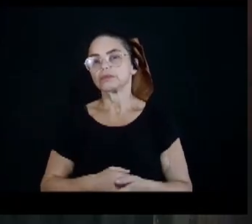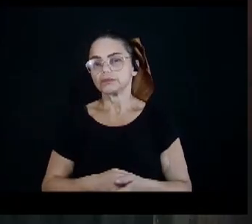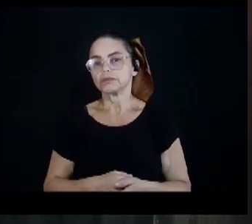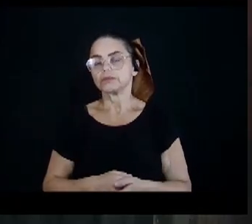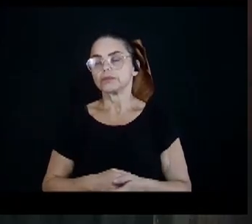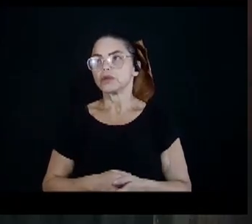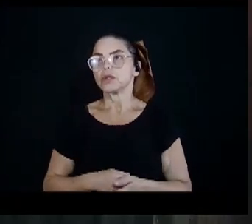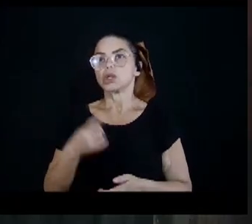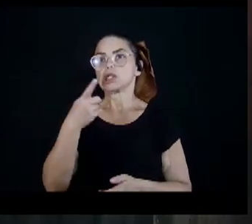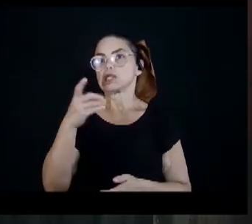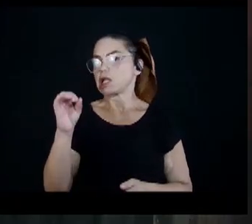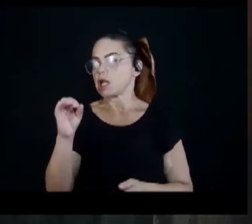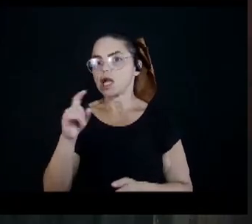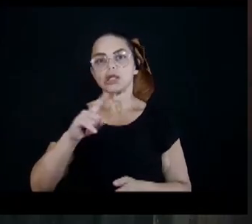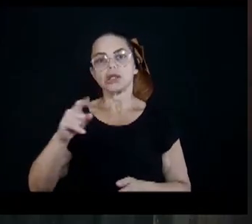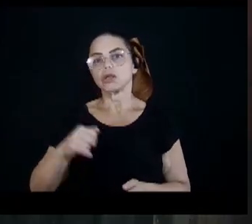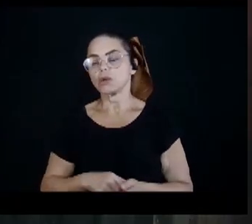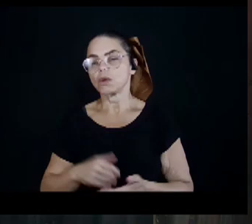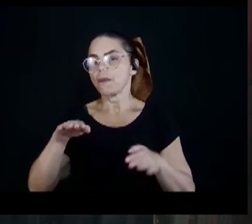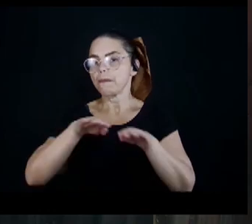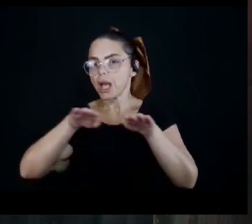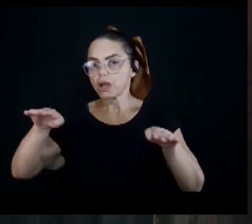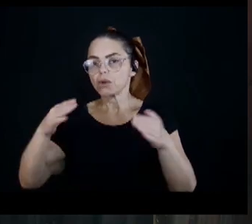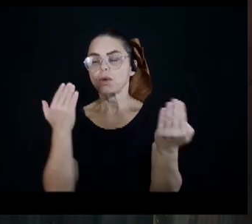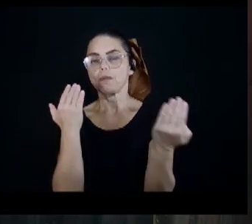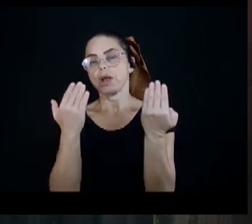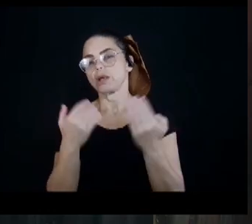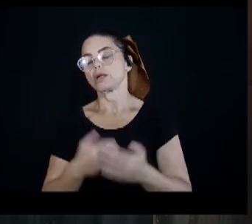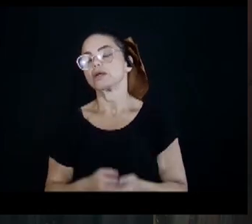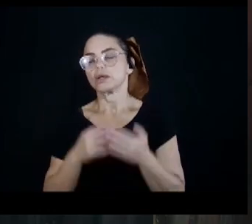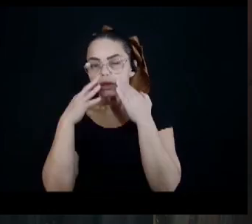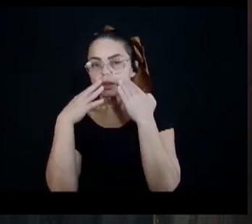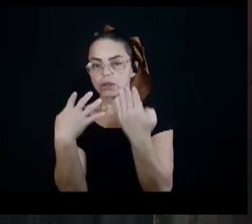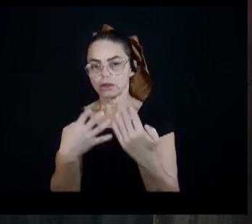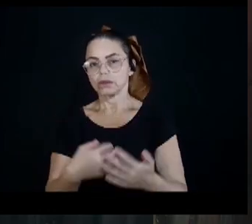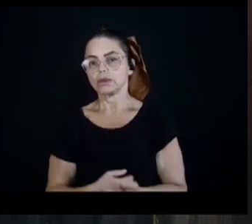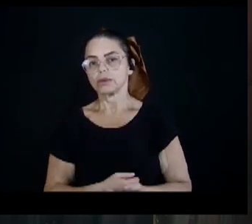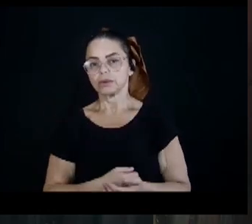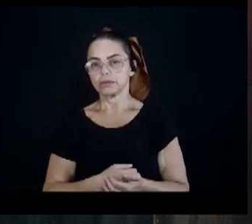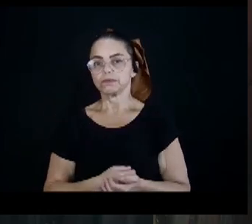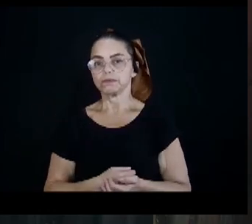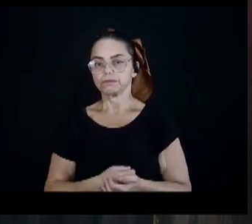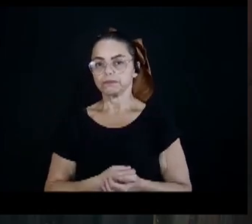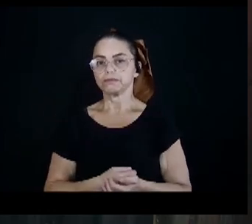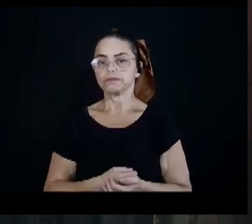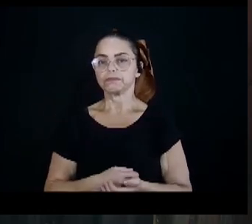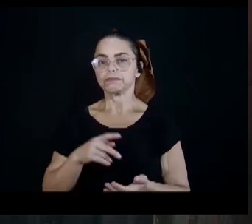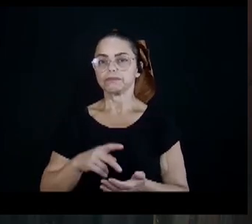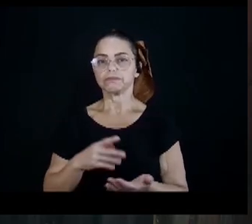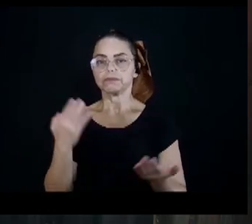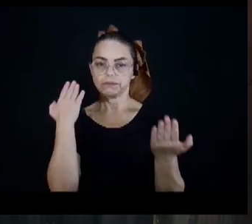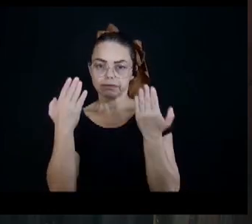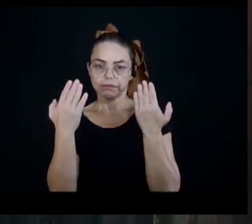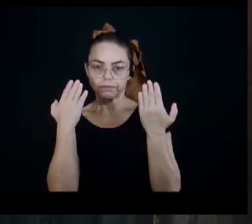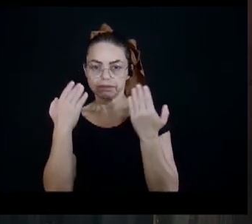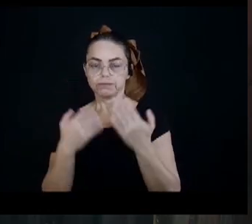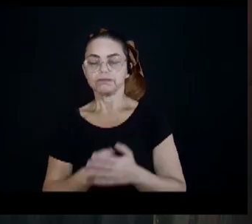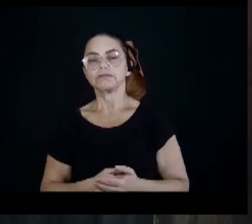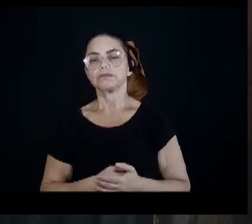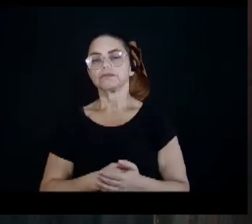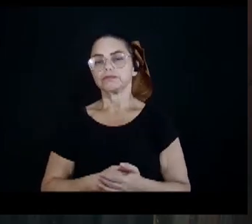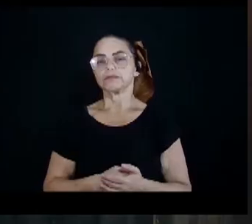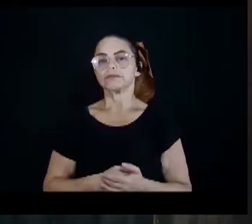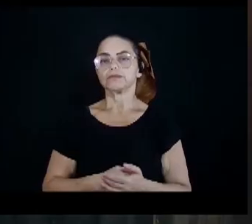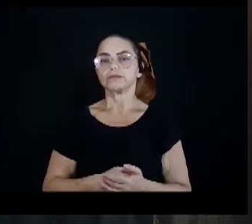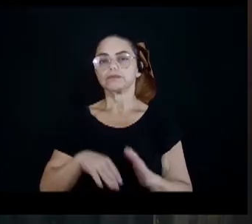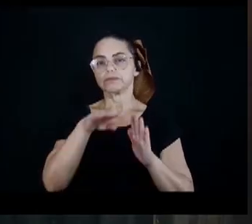parâmetro de comparação, né? Quem está nos ouvindo aí é nesse sentido. Eu estou comparando ele com ele mesmo, a própria escala